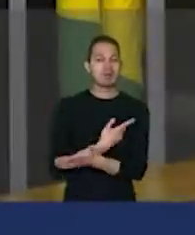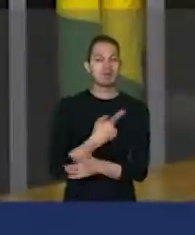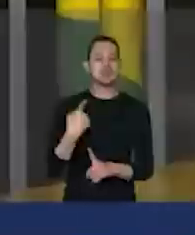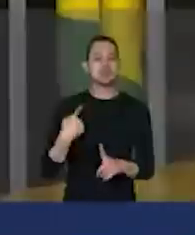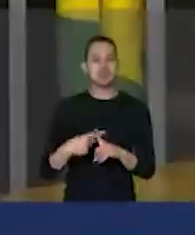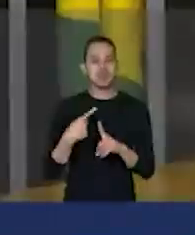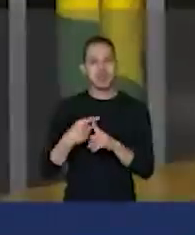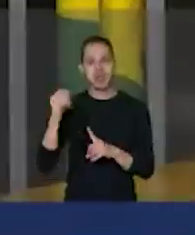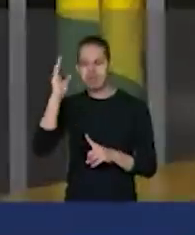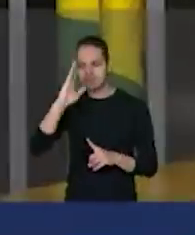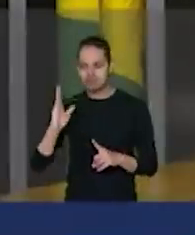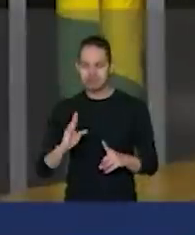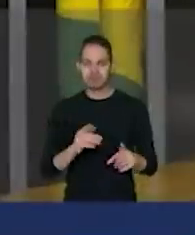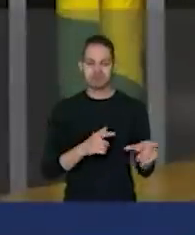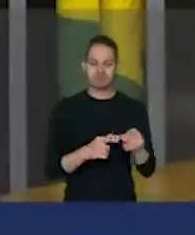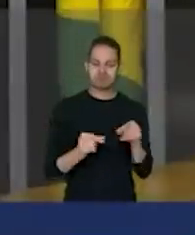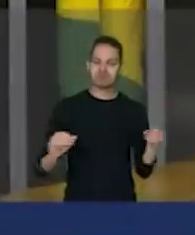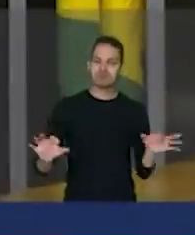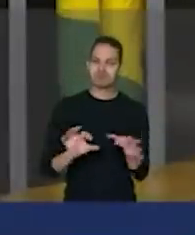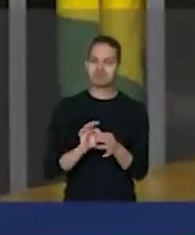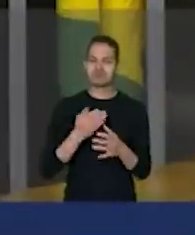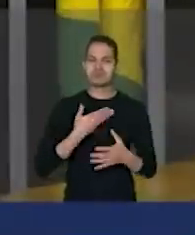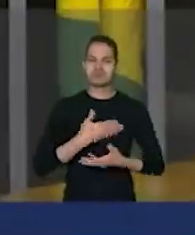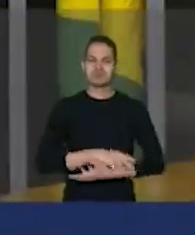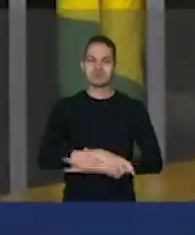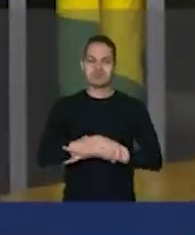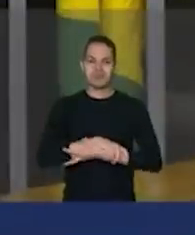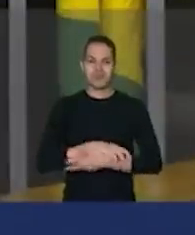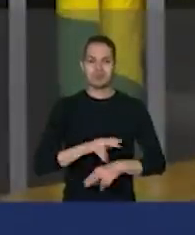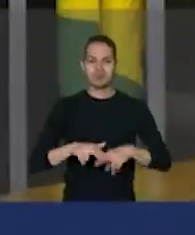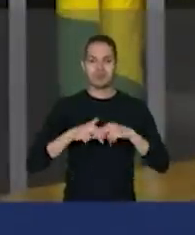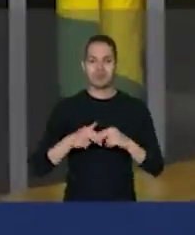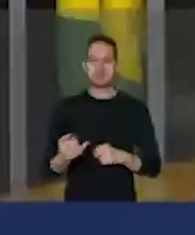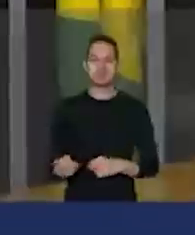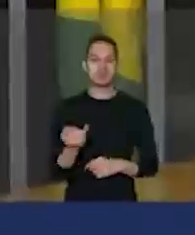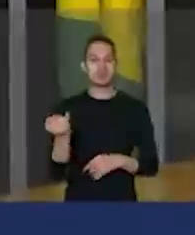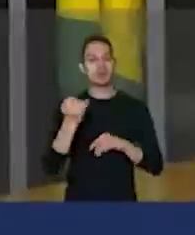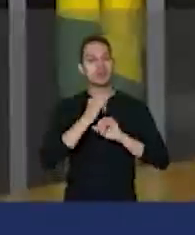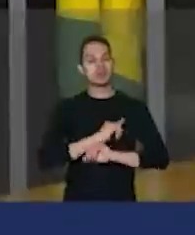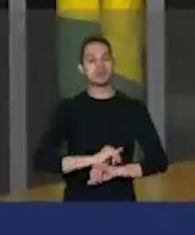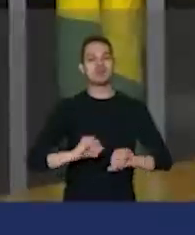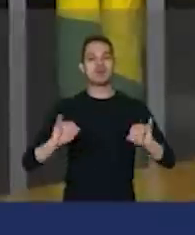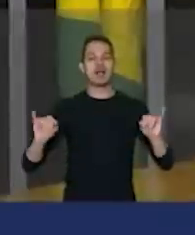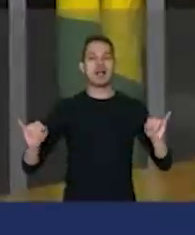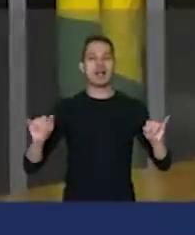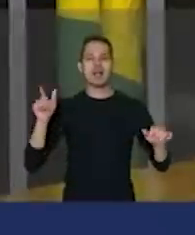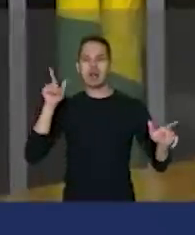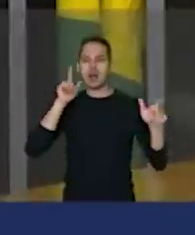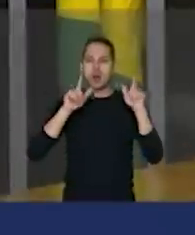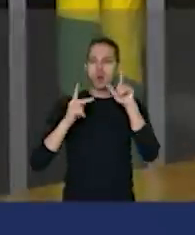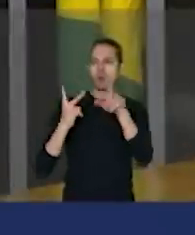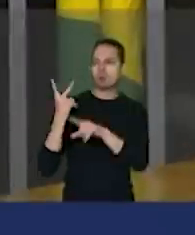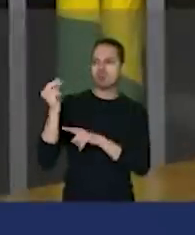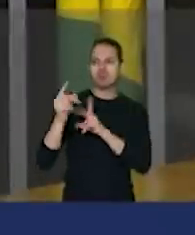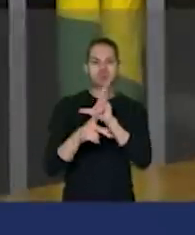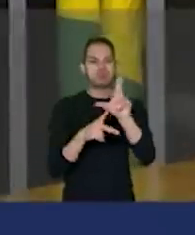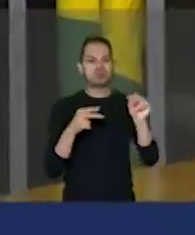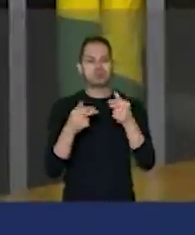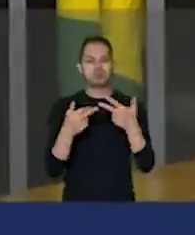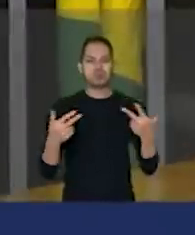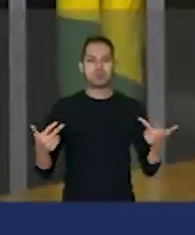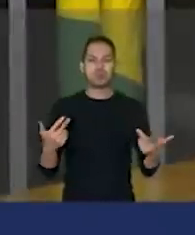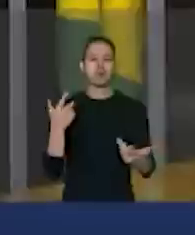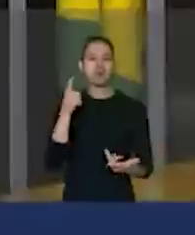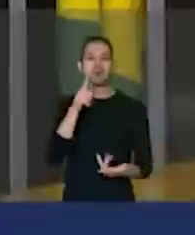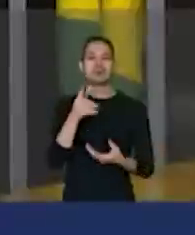parceria que os nossos países têm então é sempre importante ressaltar todas as conquistas que nós tivemos graças